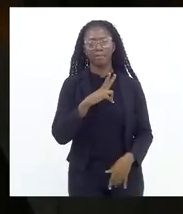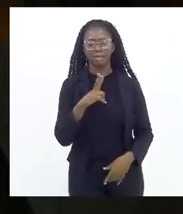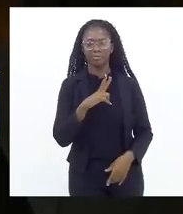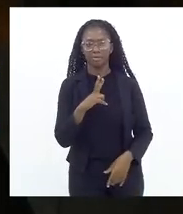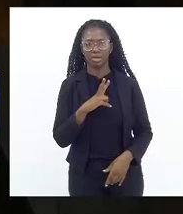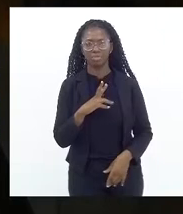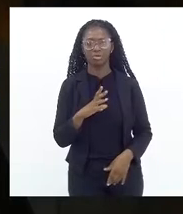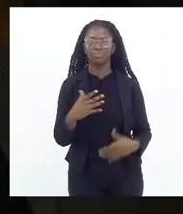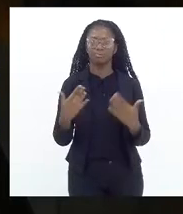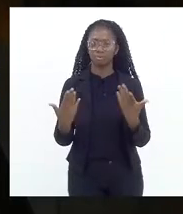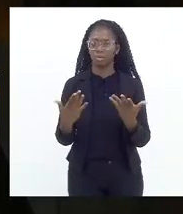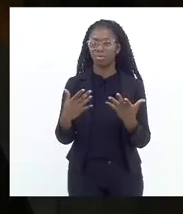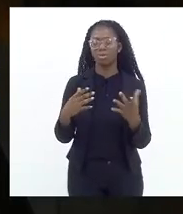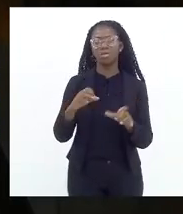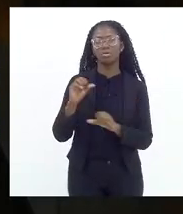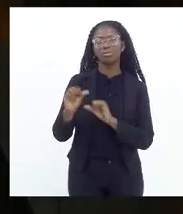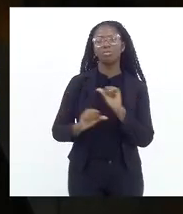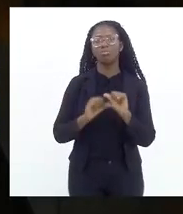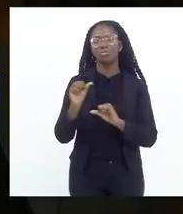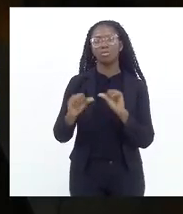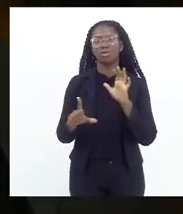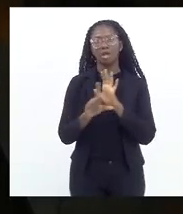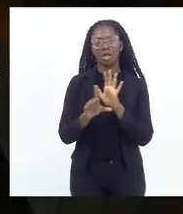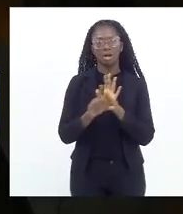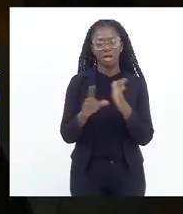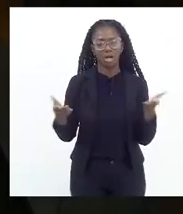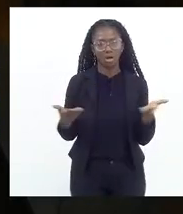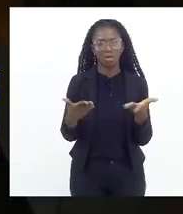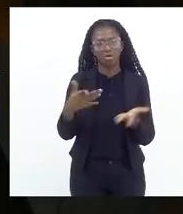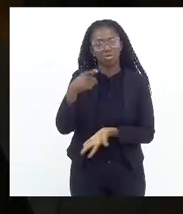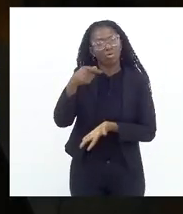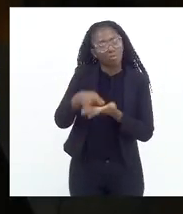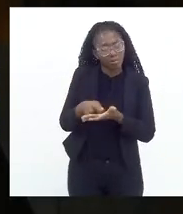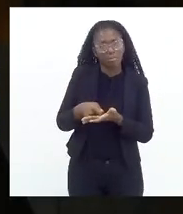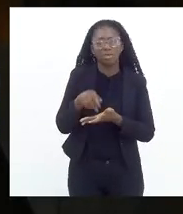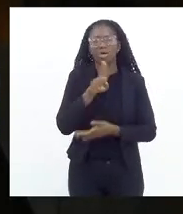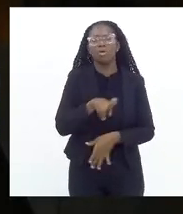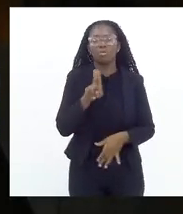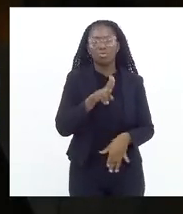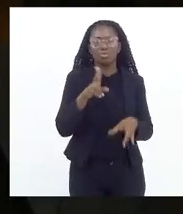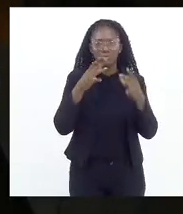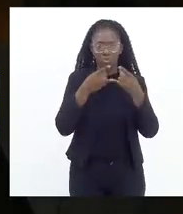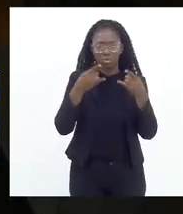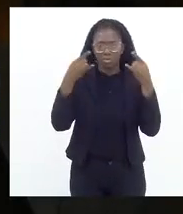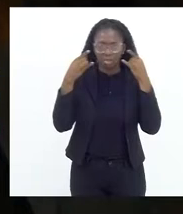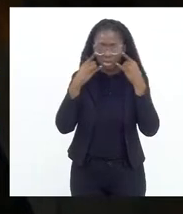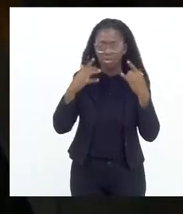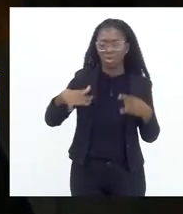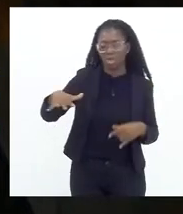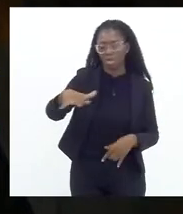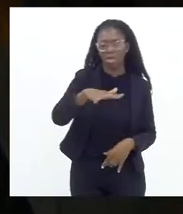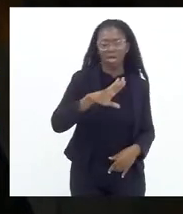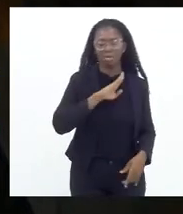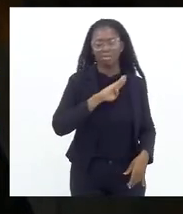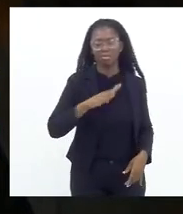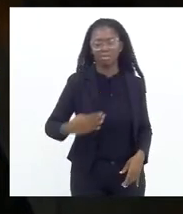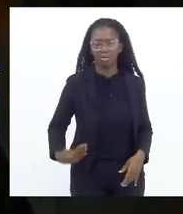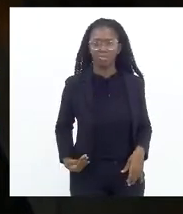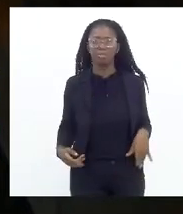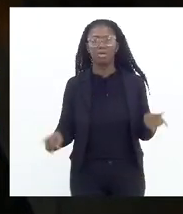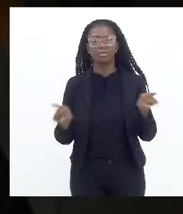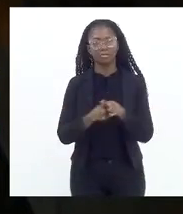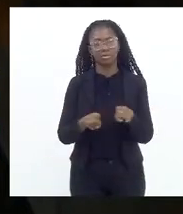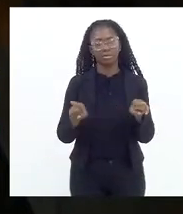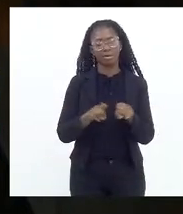a legislação atual, que obriga o uso de máscara em espaços públicos e em